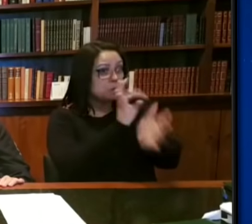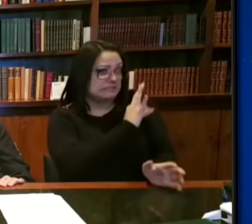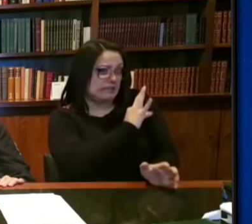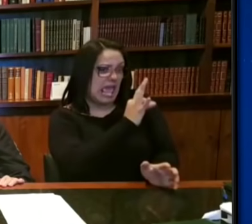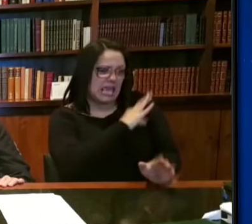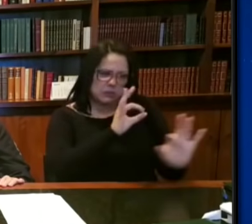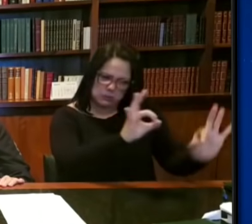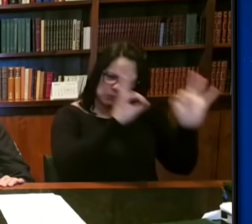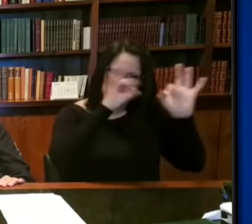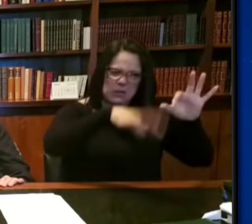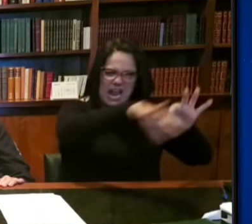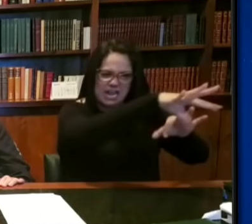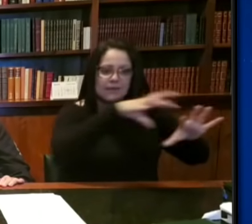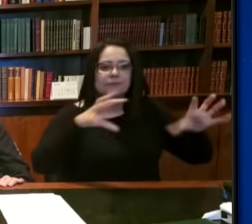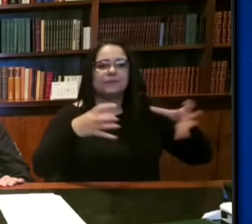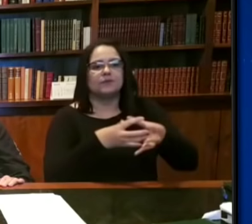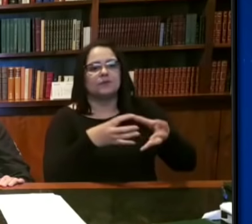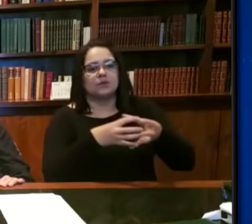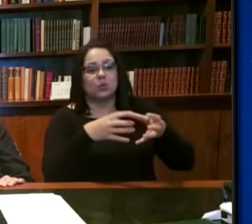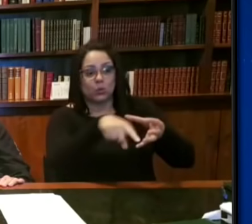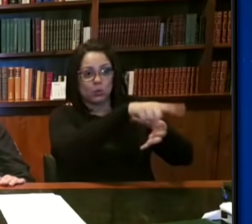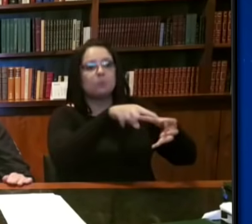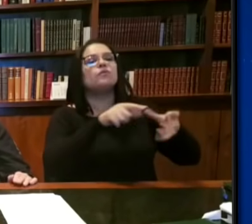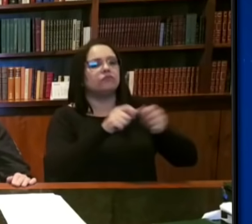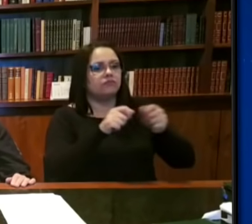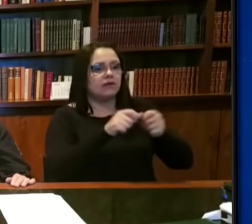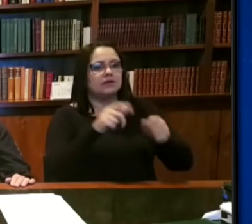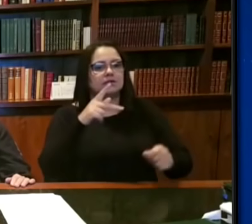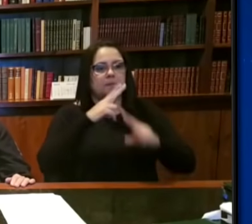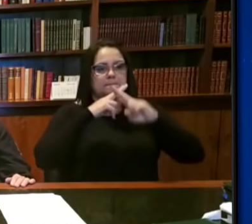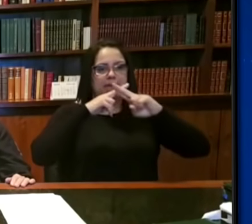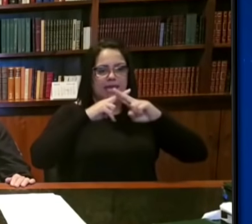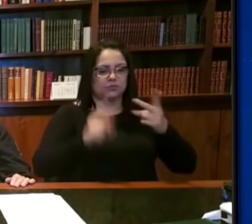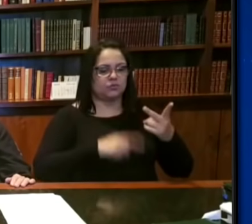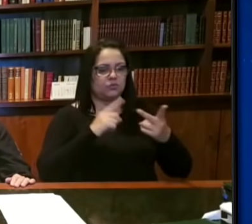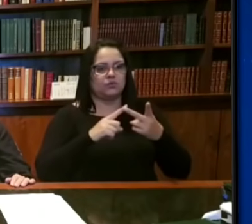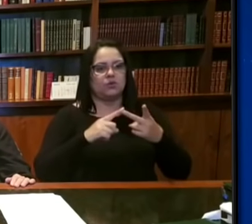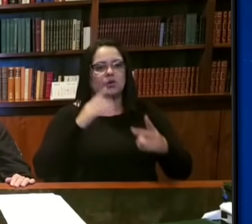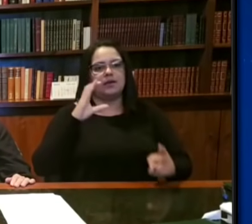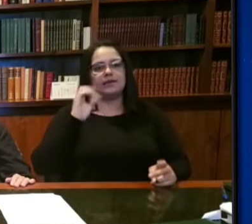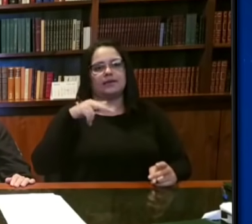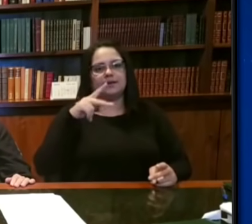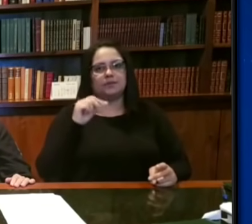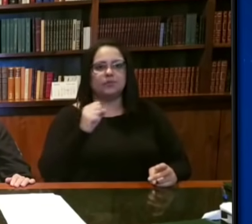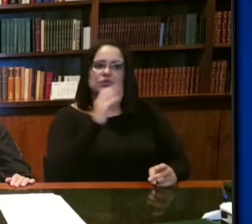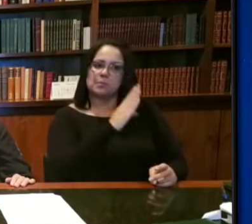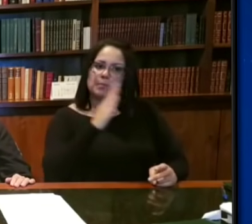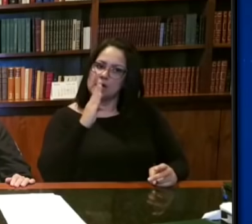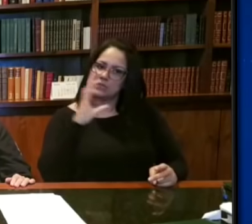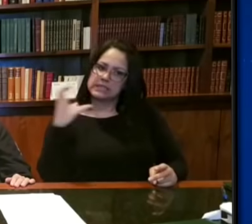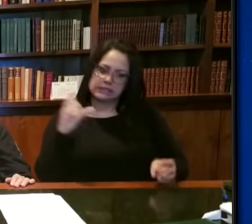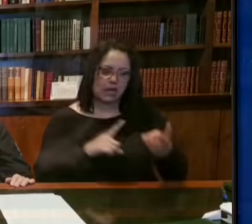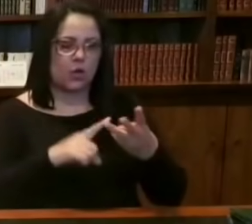mais sofisticados. É o grupo, justamente é esse grupo, é o Pedro lá na Caixa, é o Campos no Banco Central, é o Rubem Novaes no